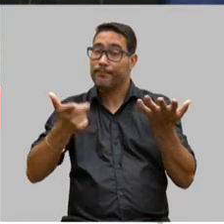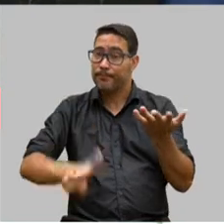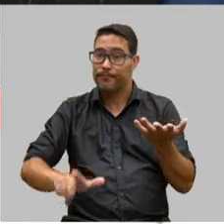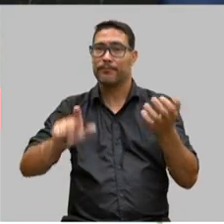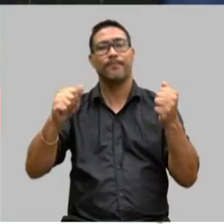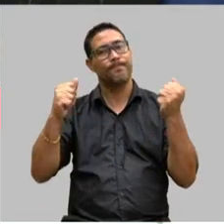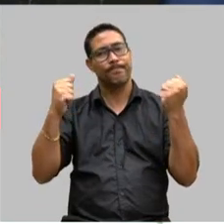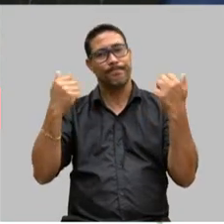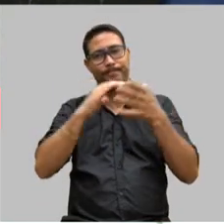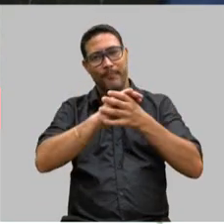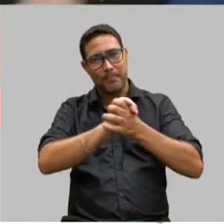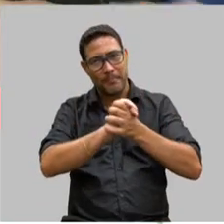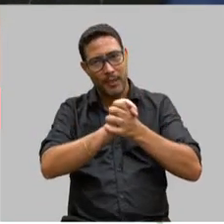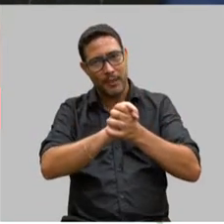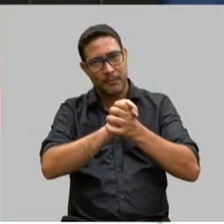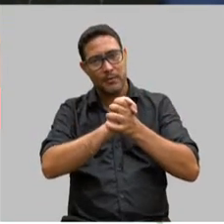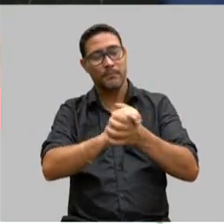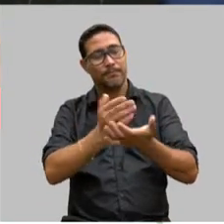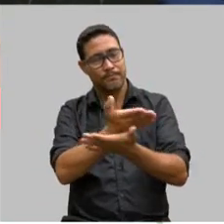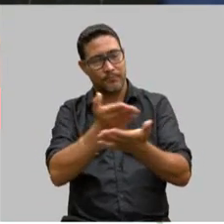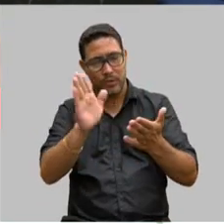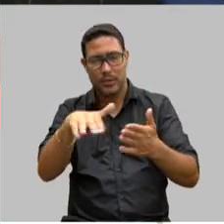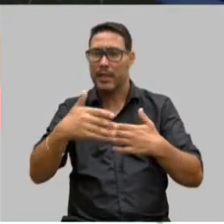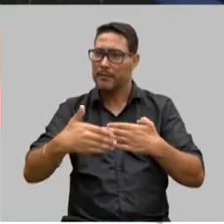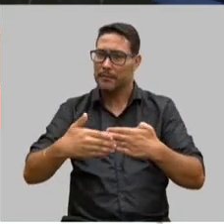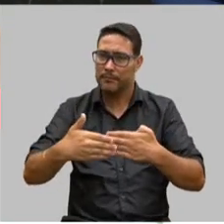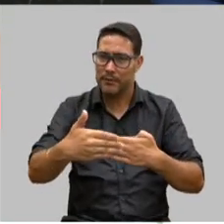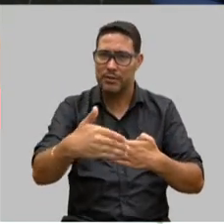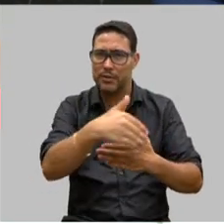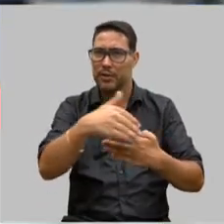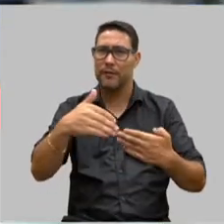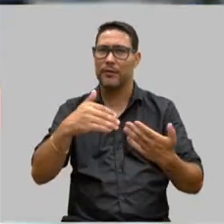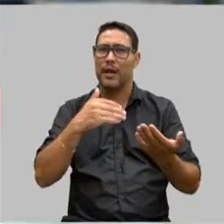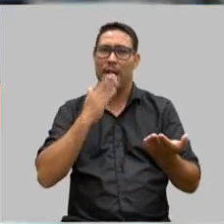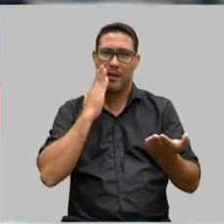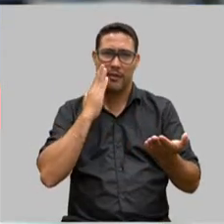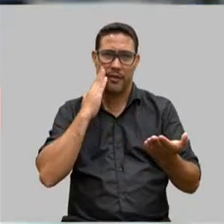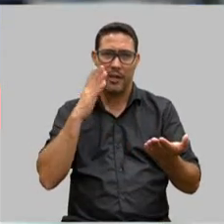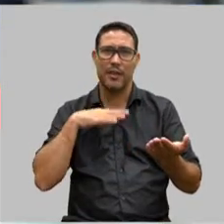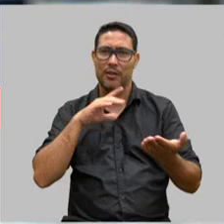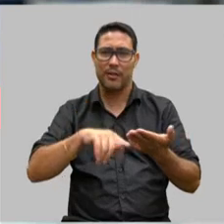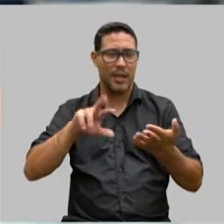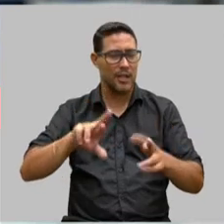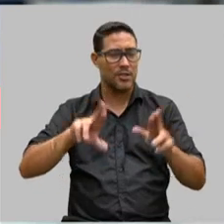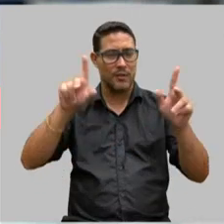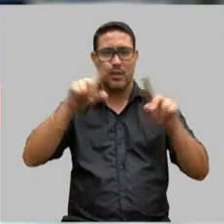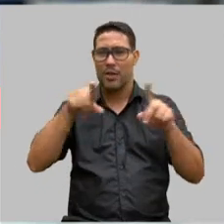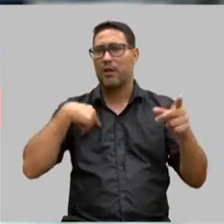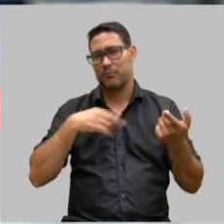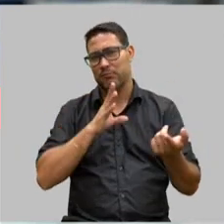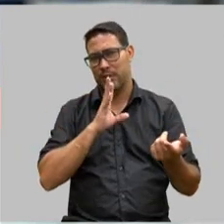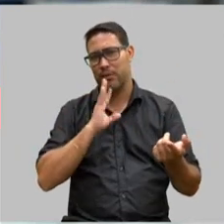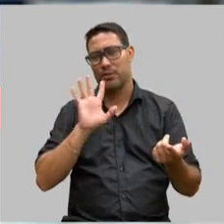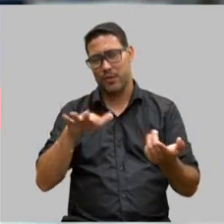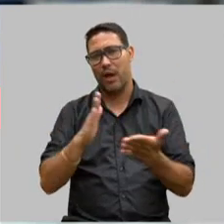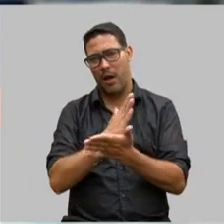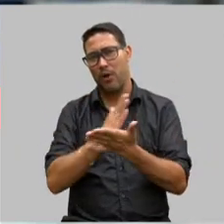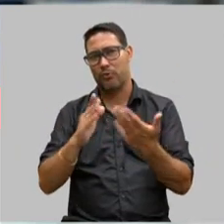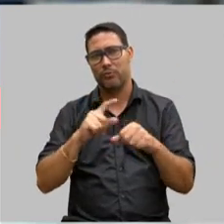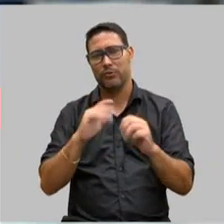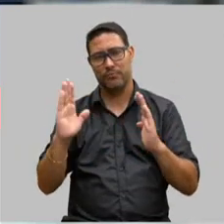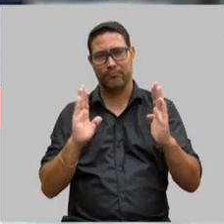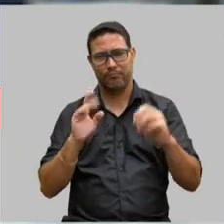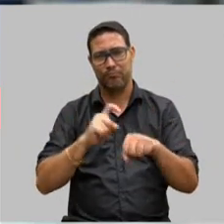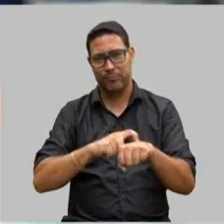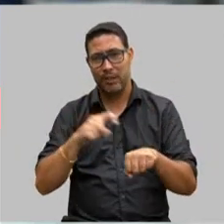essa iniciativa. Sei que não seria diferente, te conheço há algum tempo, e isso traz para a